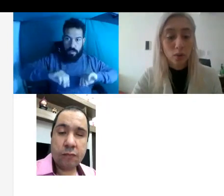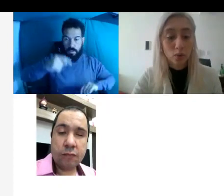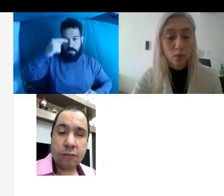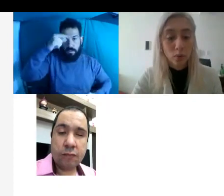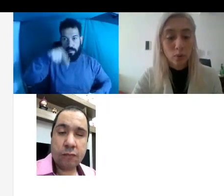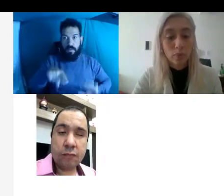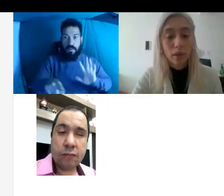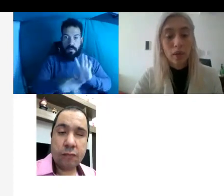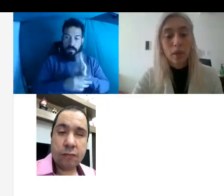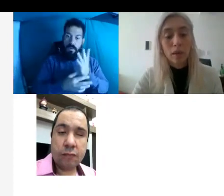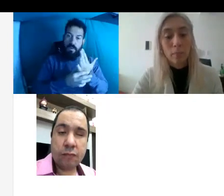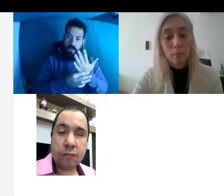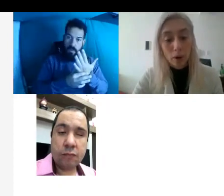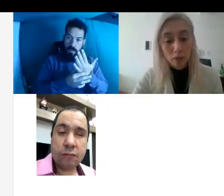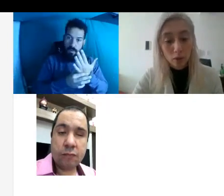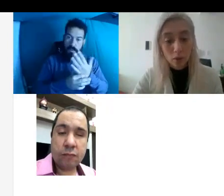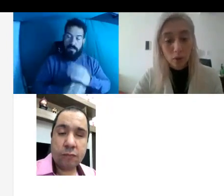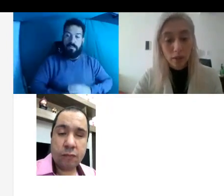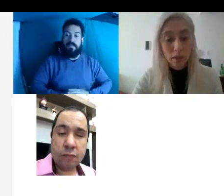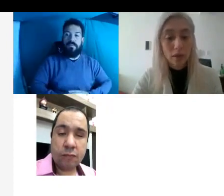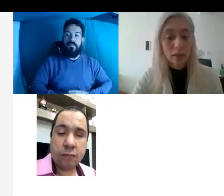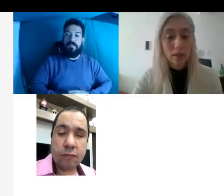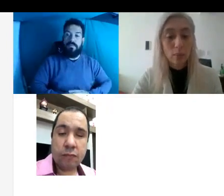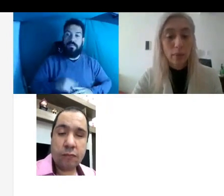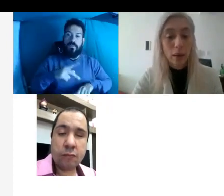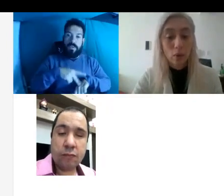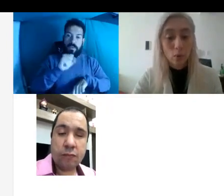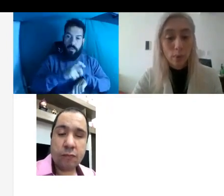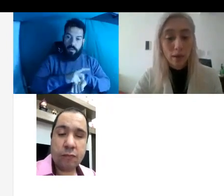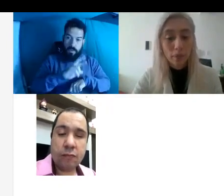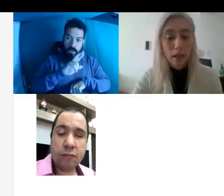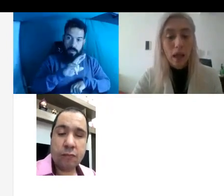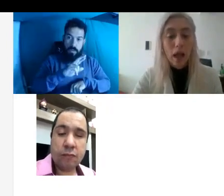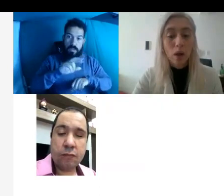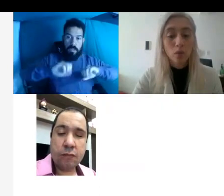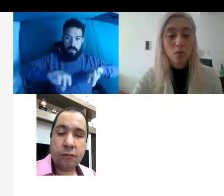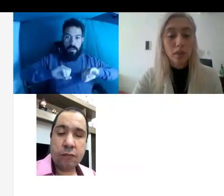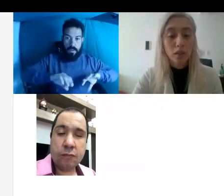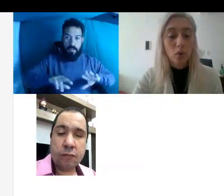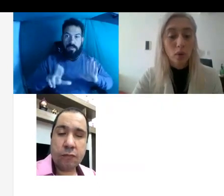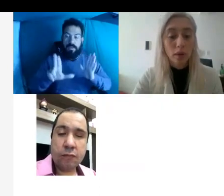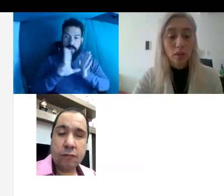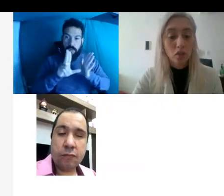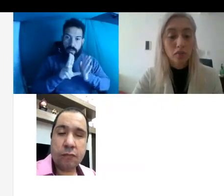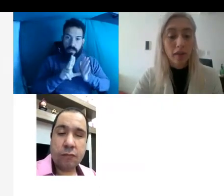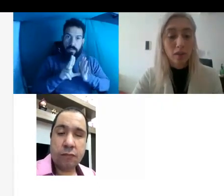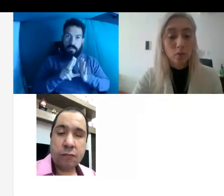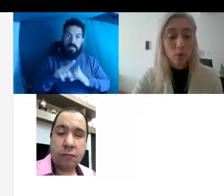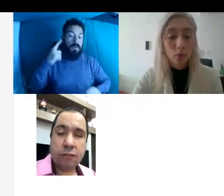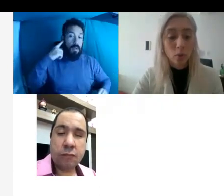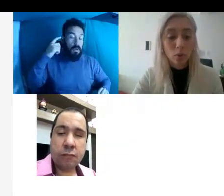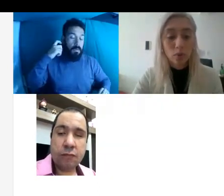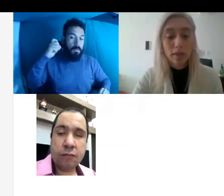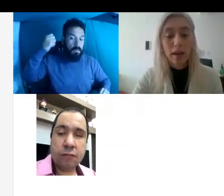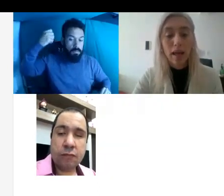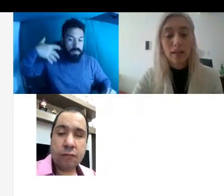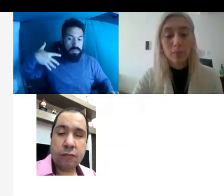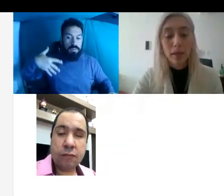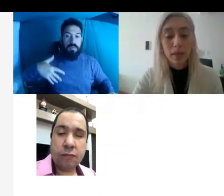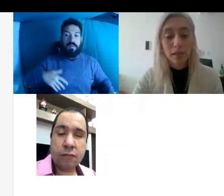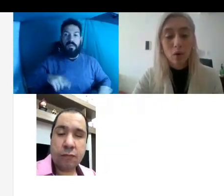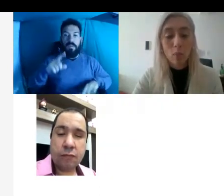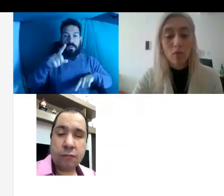Federal do Rio Grande do Sul. Pós-doutor em educação pela UBRA, audiodescritor de diversos produtos,